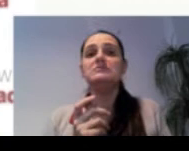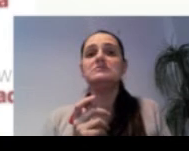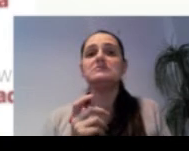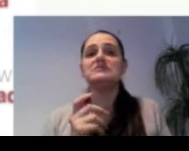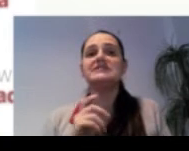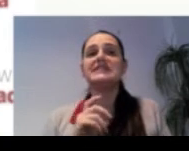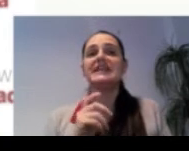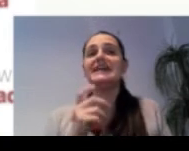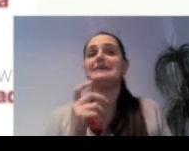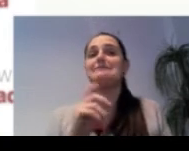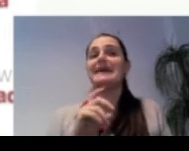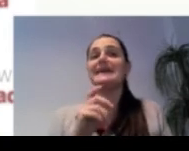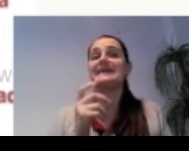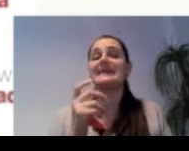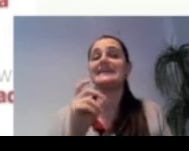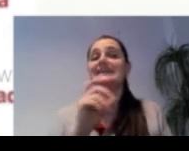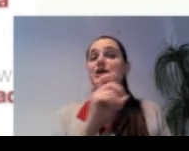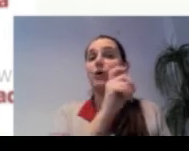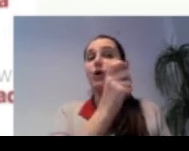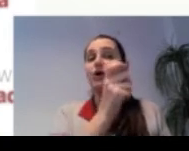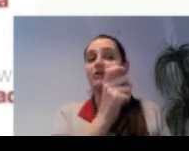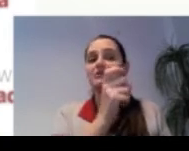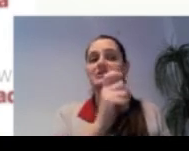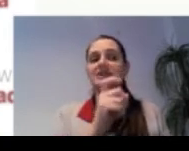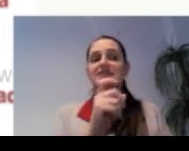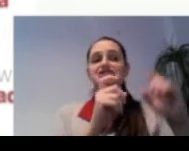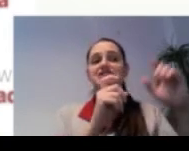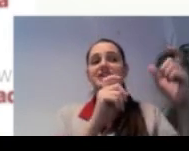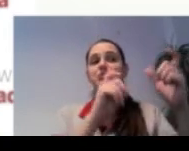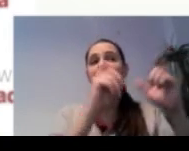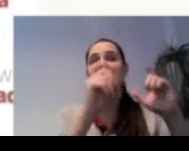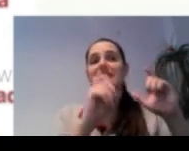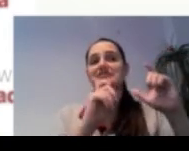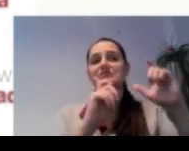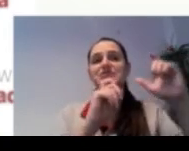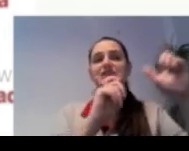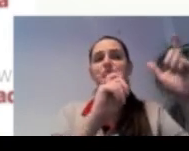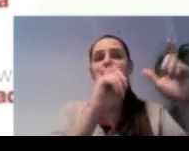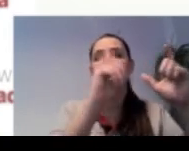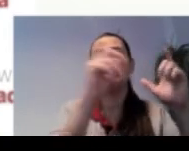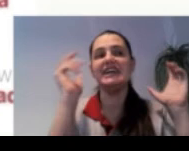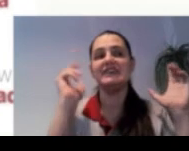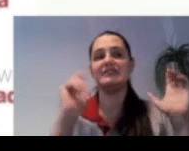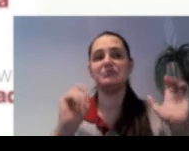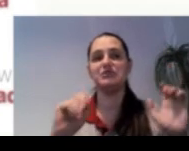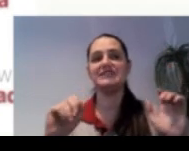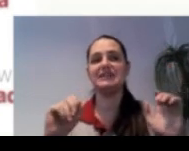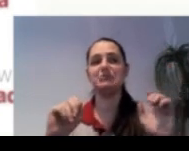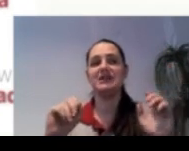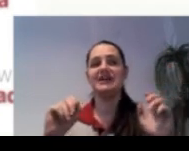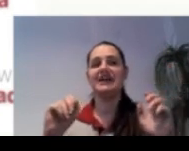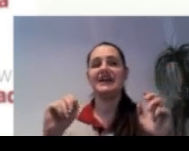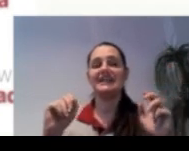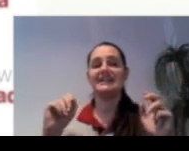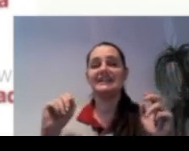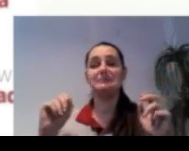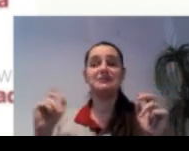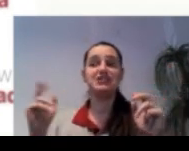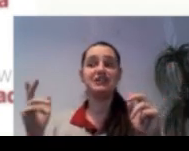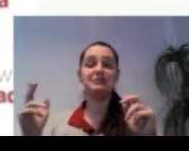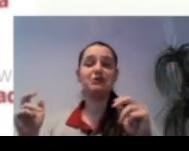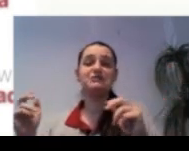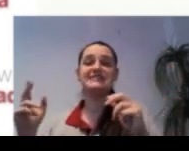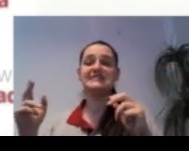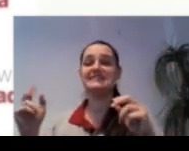errou. Se ela repara que ela errou, em vez de T com A fazer T com G, por exemplo,